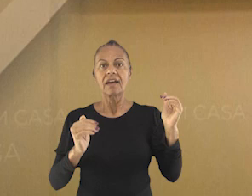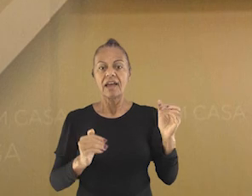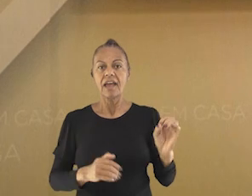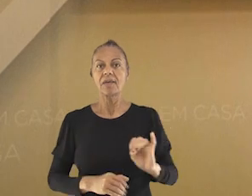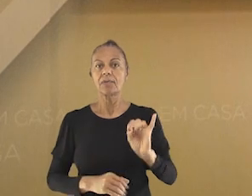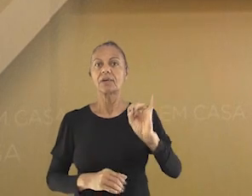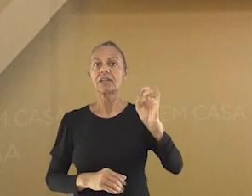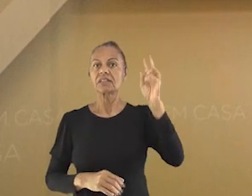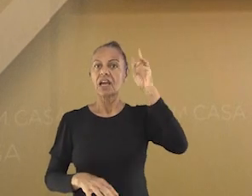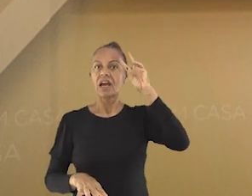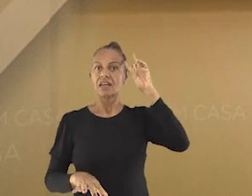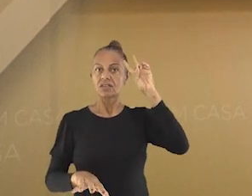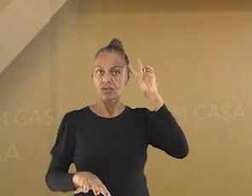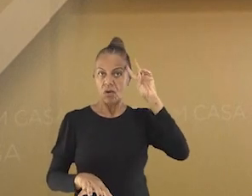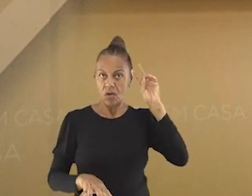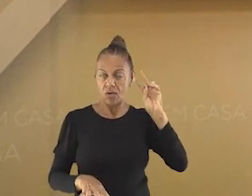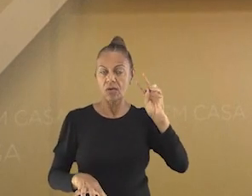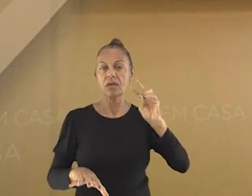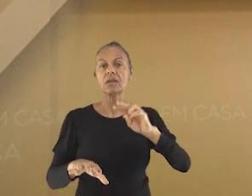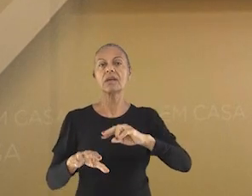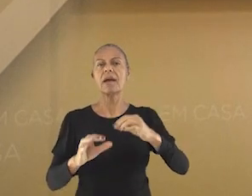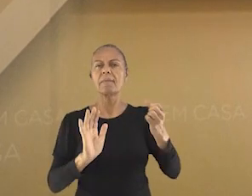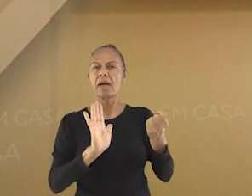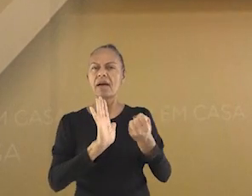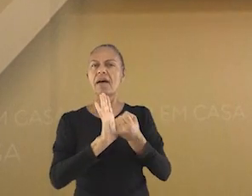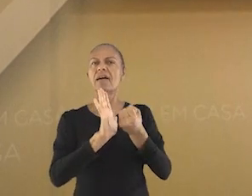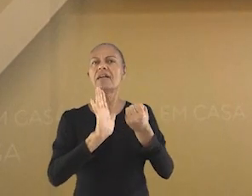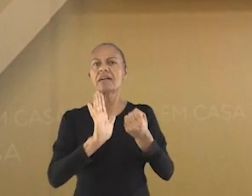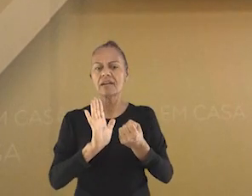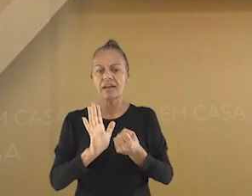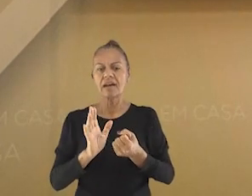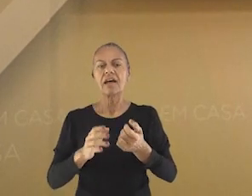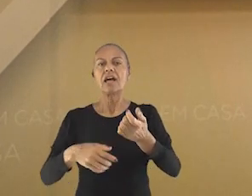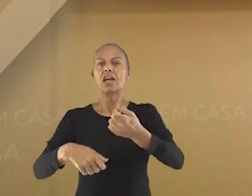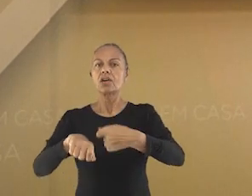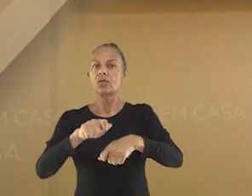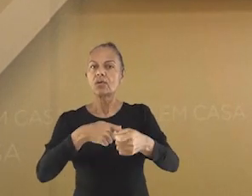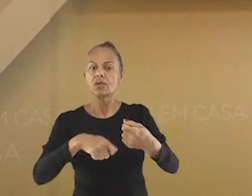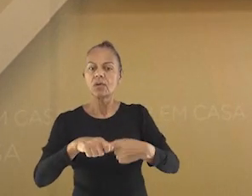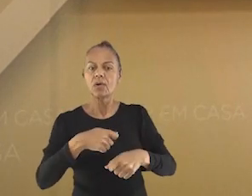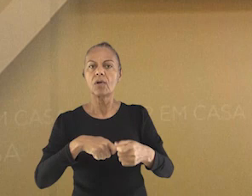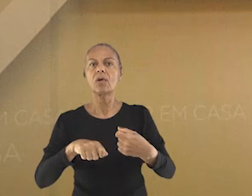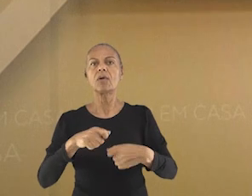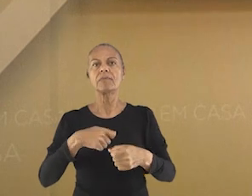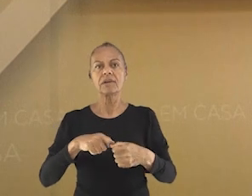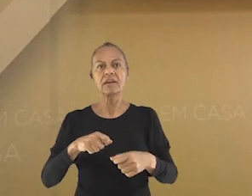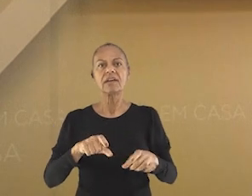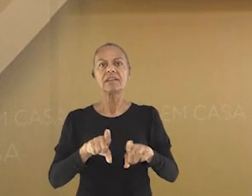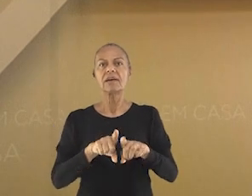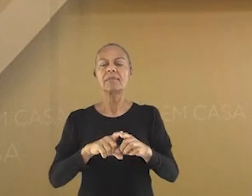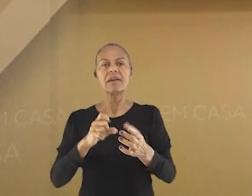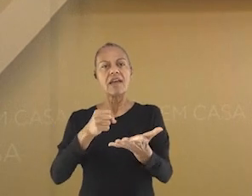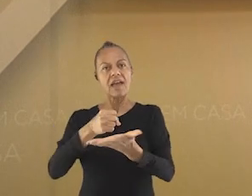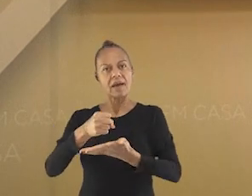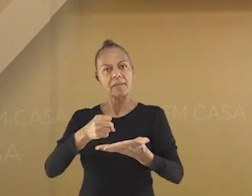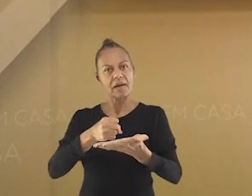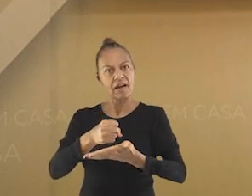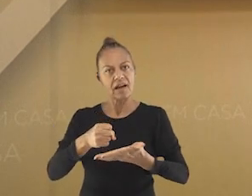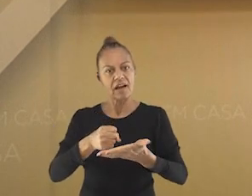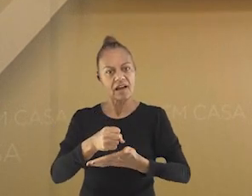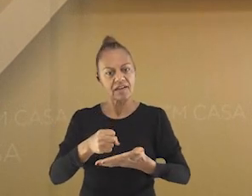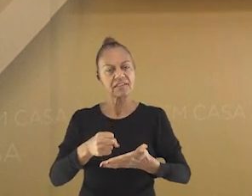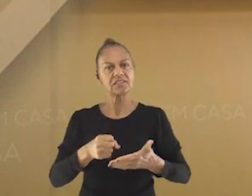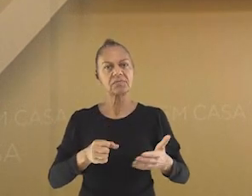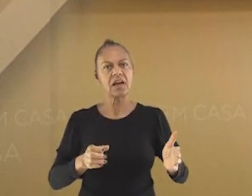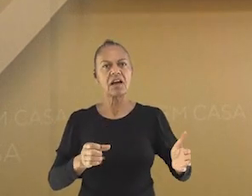produzido ali, além da importância histórica, econômica e social para o município, é a base para a fabricação